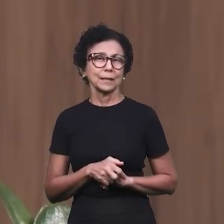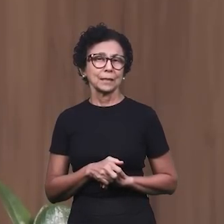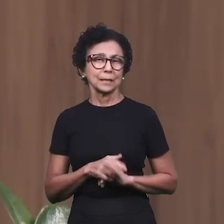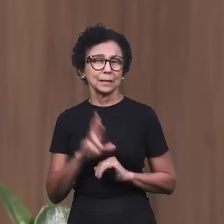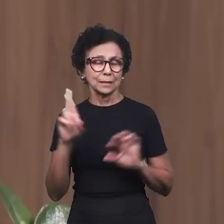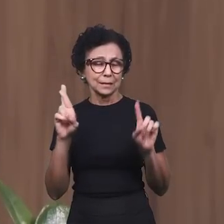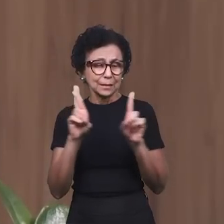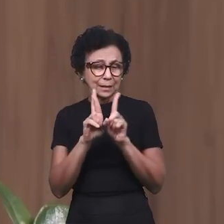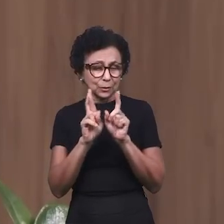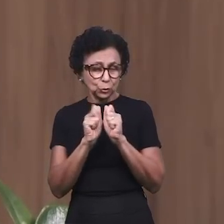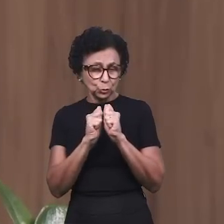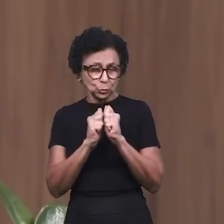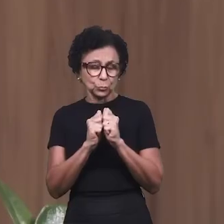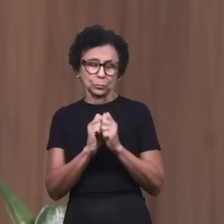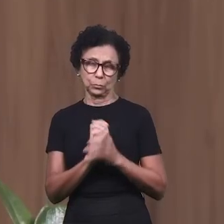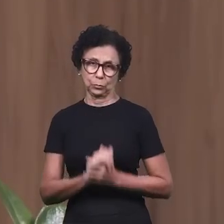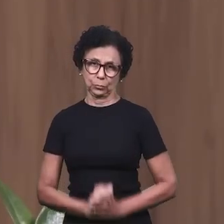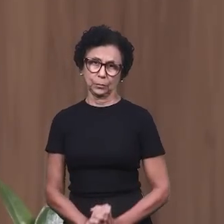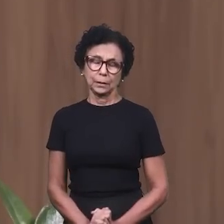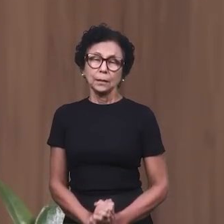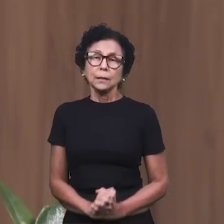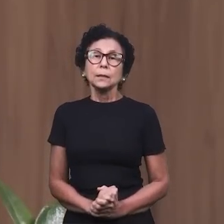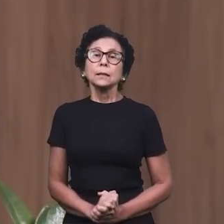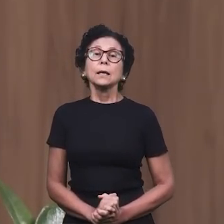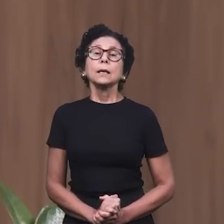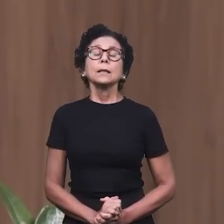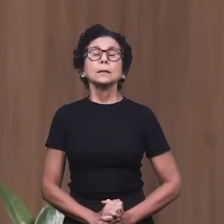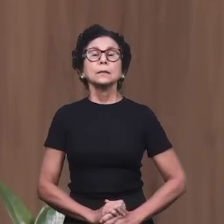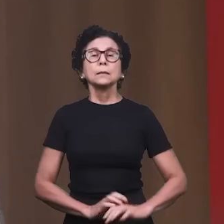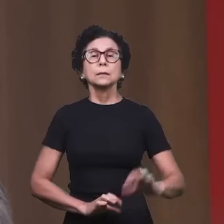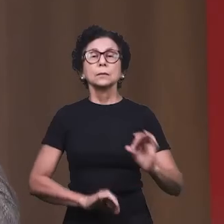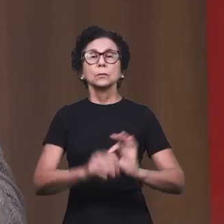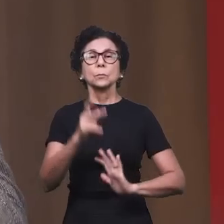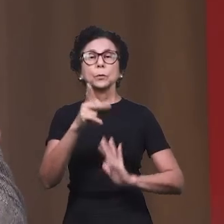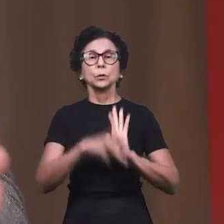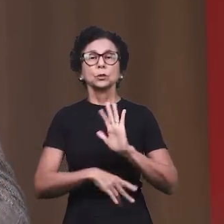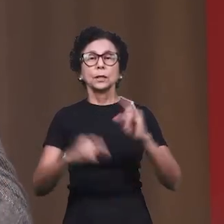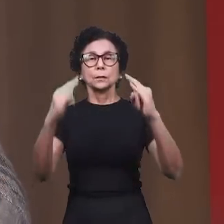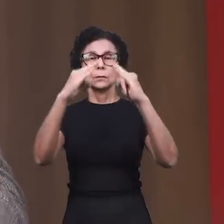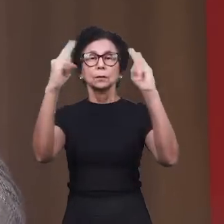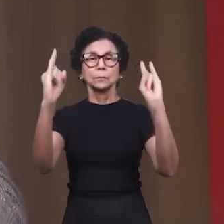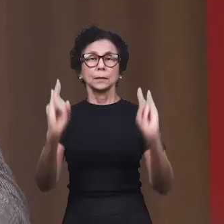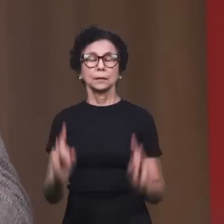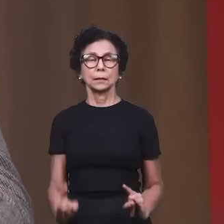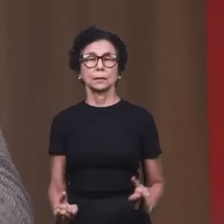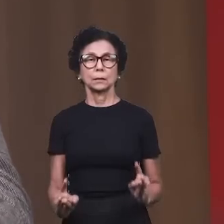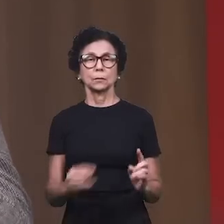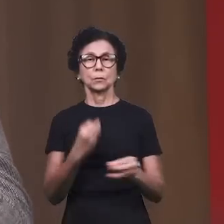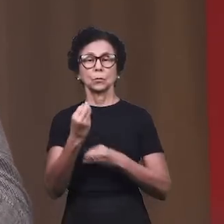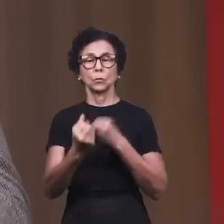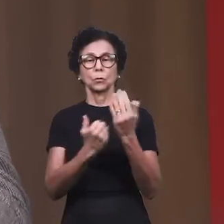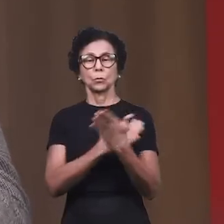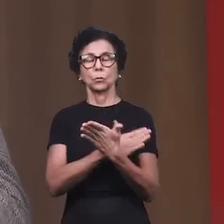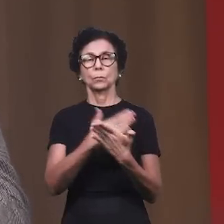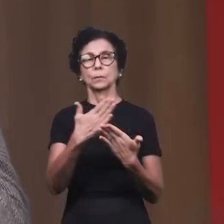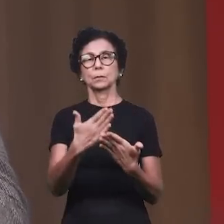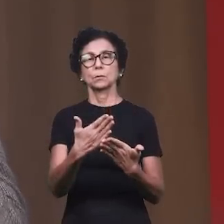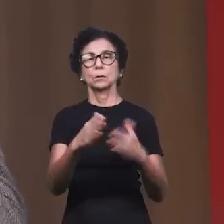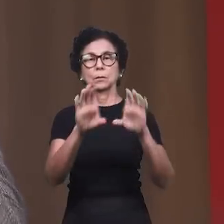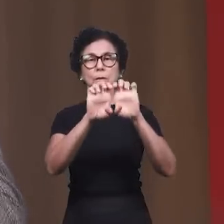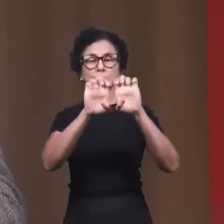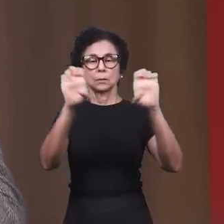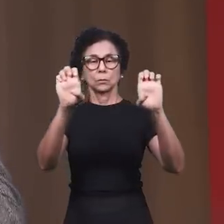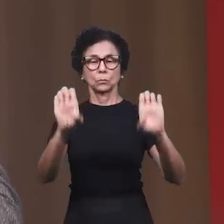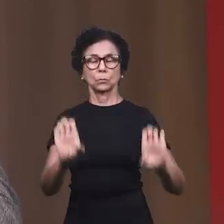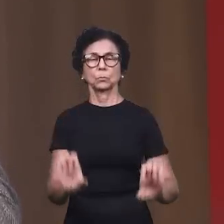ver essa execução do projeto do tabernáculo? Pois então, pastor Marcelo, essa estrutura